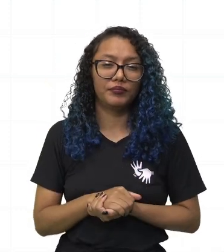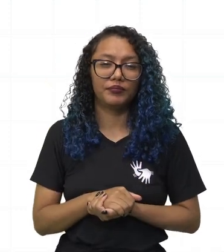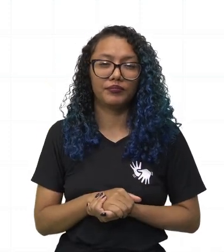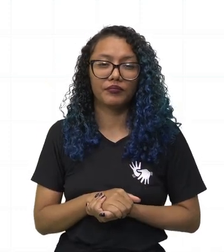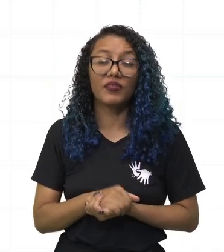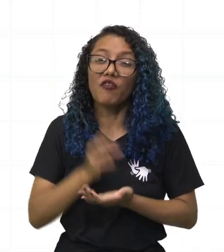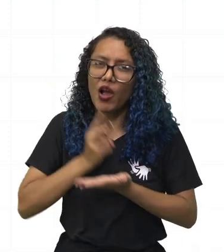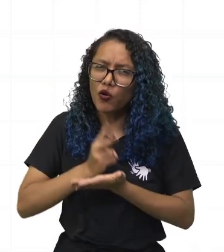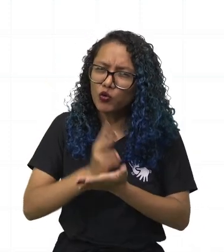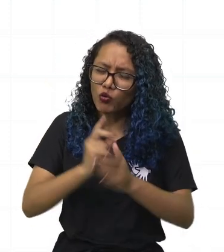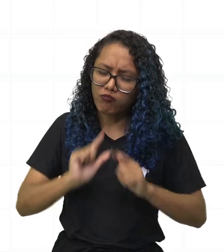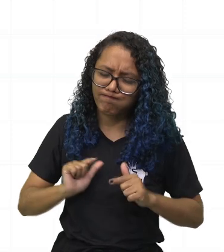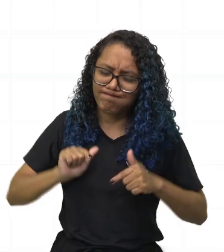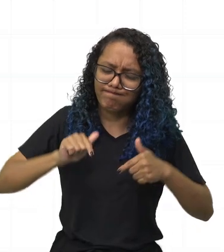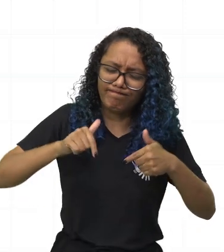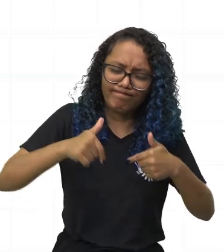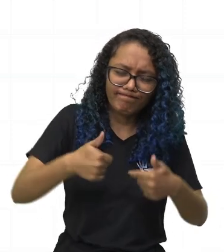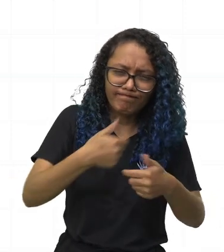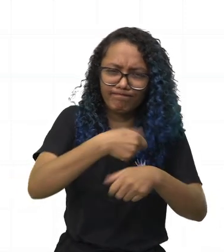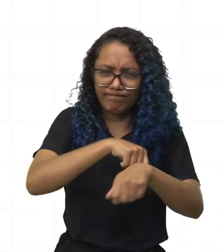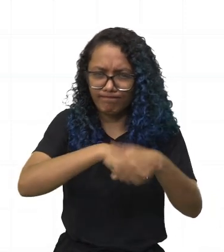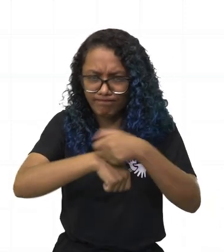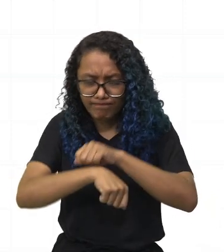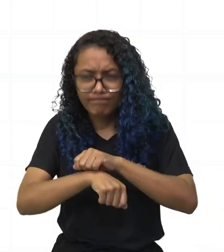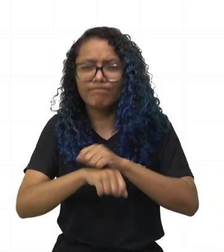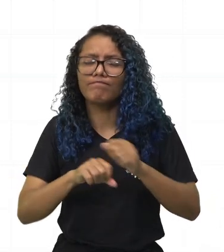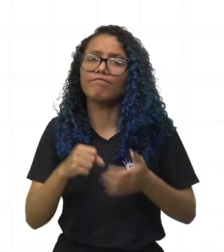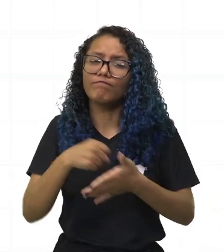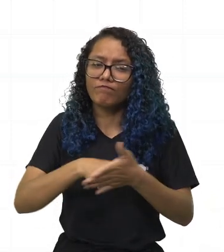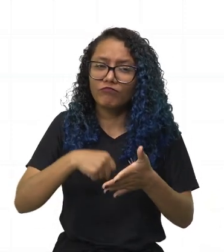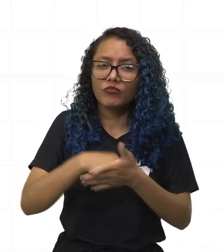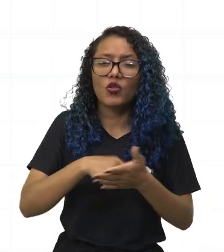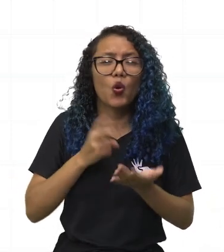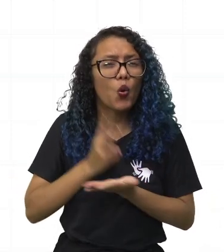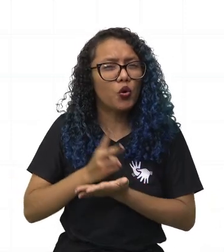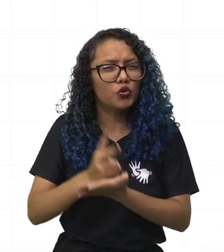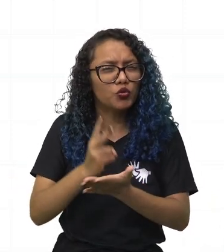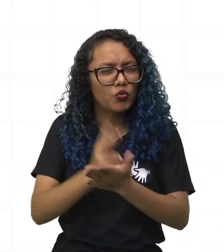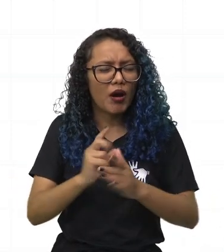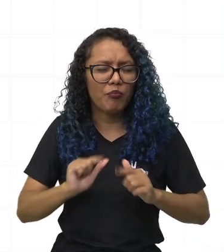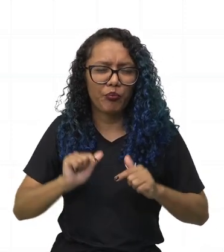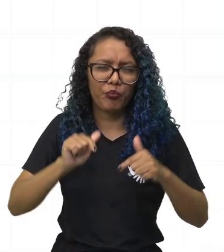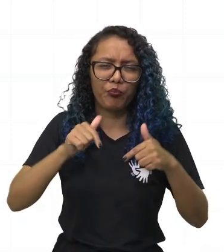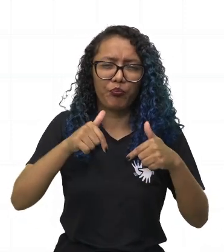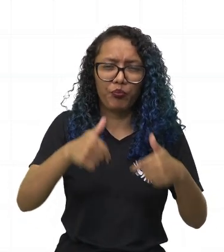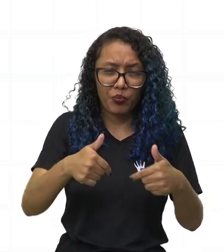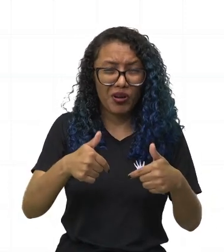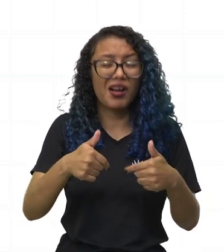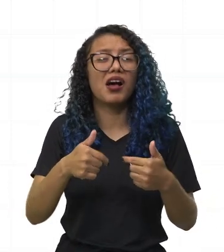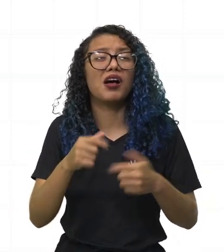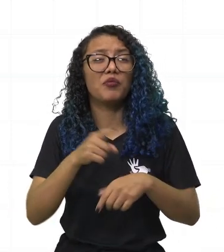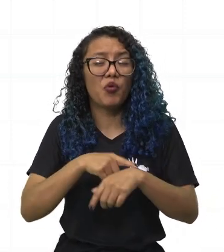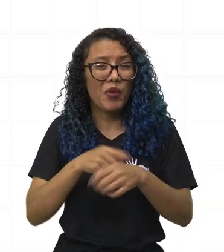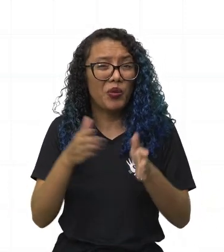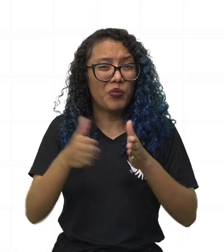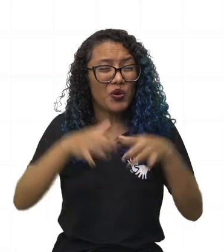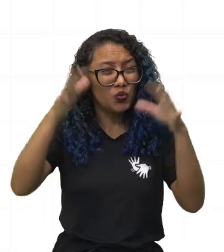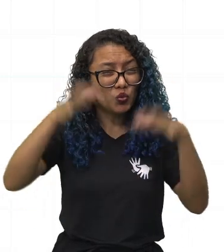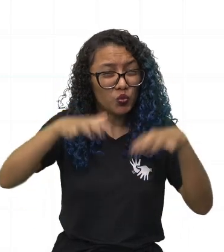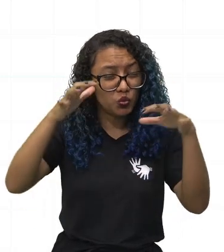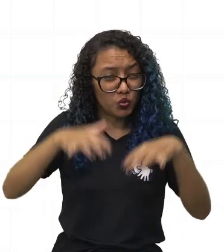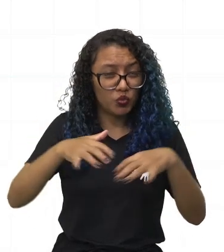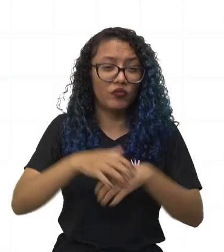e estamos atentos com esses dias de chuvas mais intensos no estado, afirmou o governador